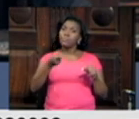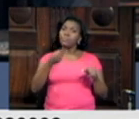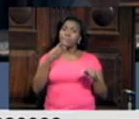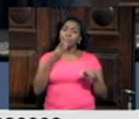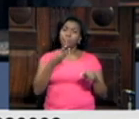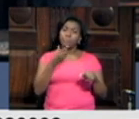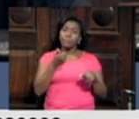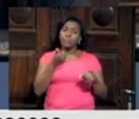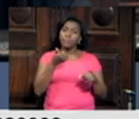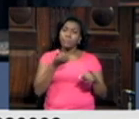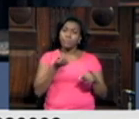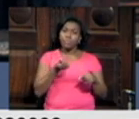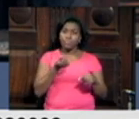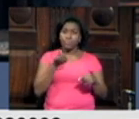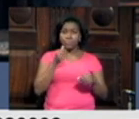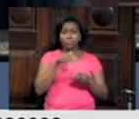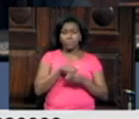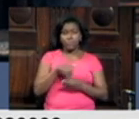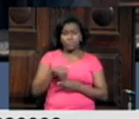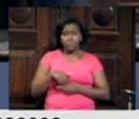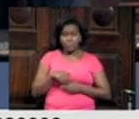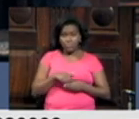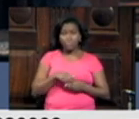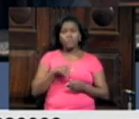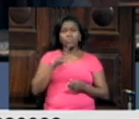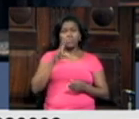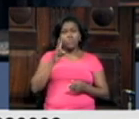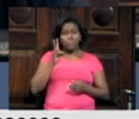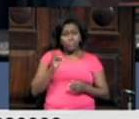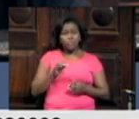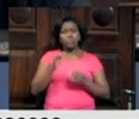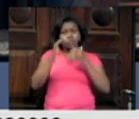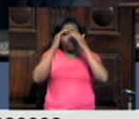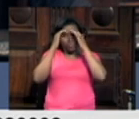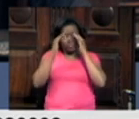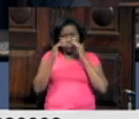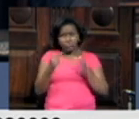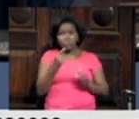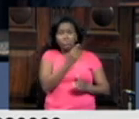56.317 votos. Vou honrar cada voto, não só os